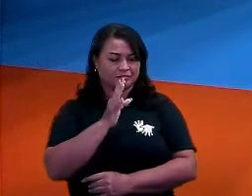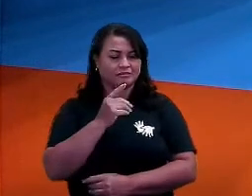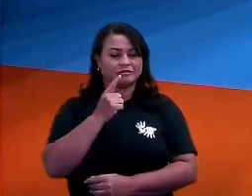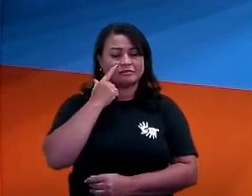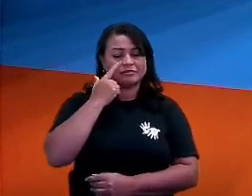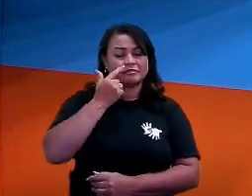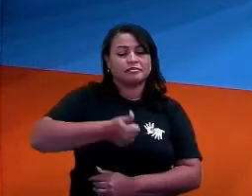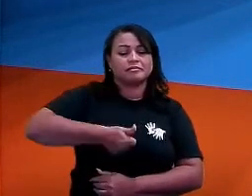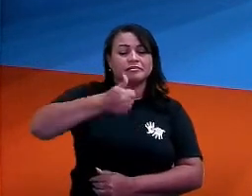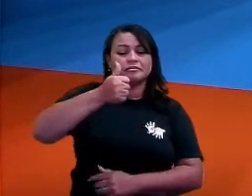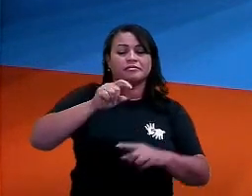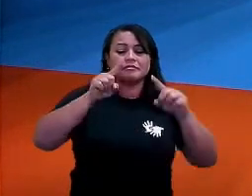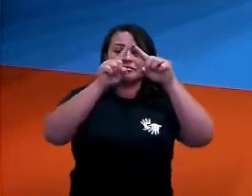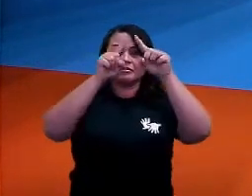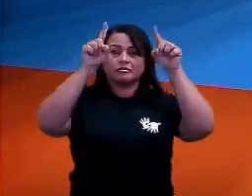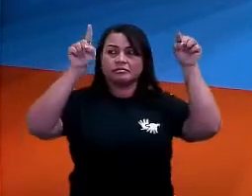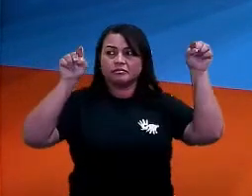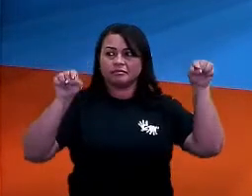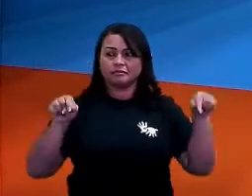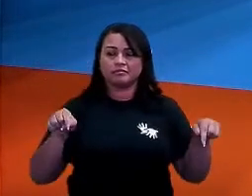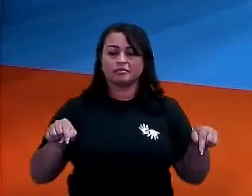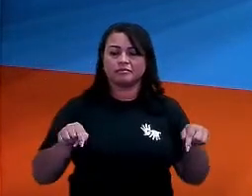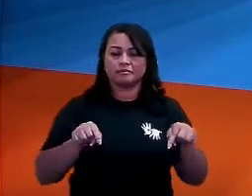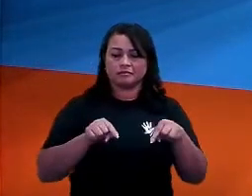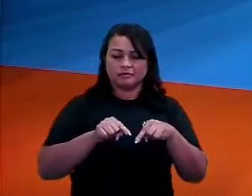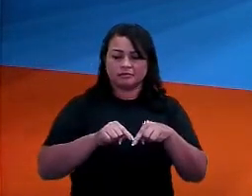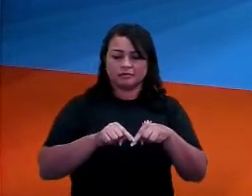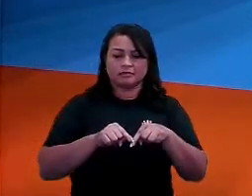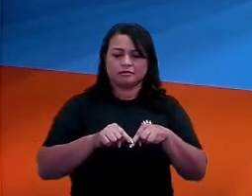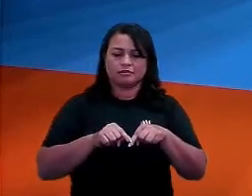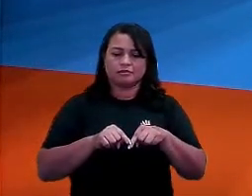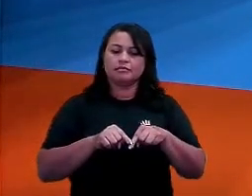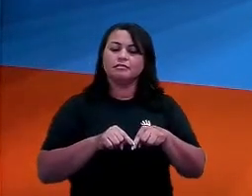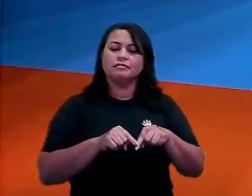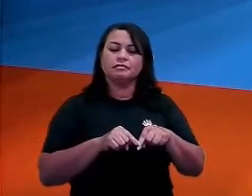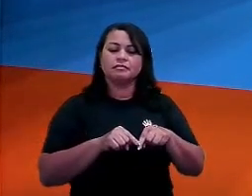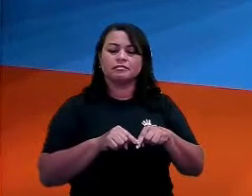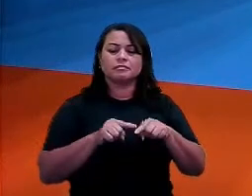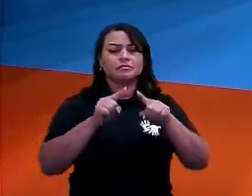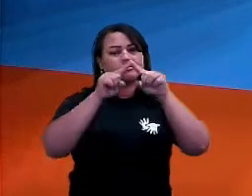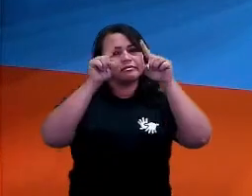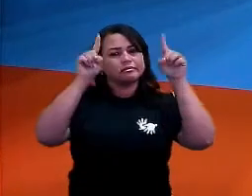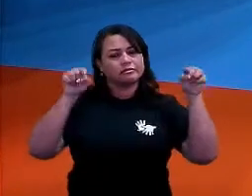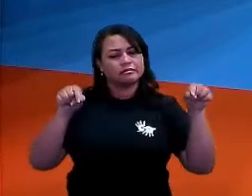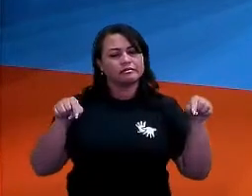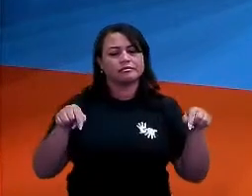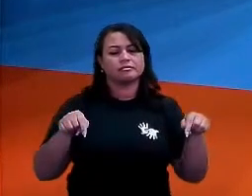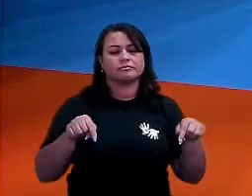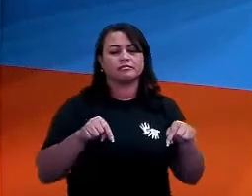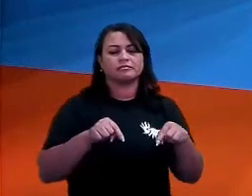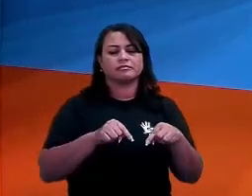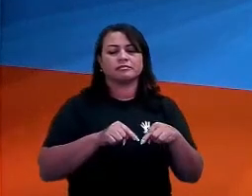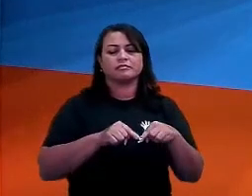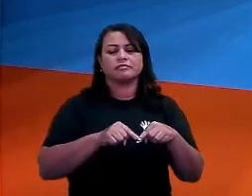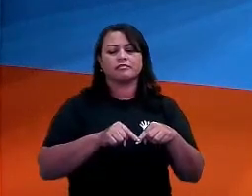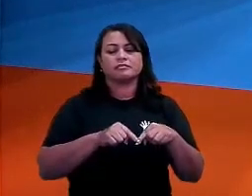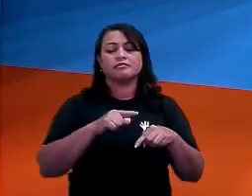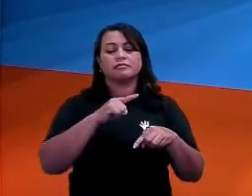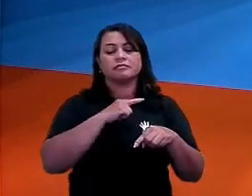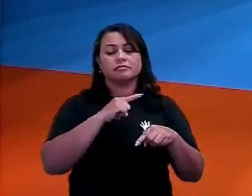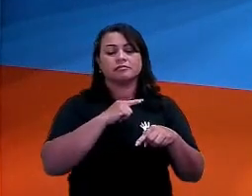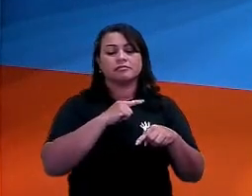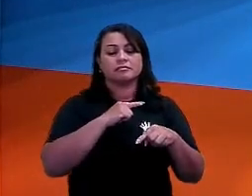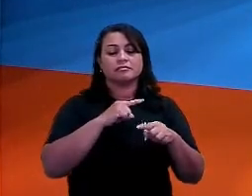ó, nós temos o retângulo, que é aqui, né? Eu olho ele todo de fora. Vou